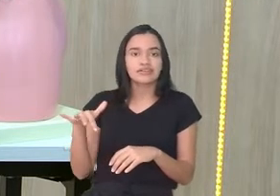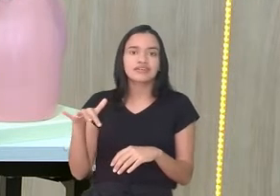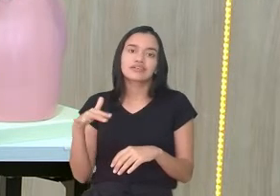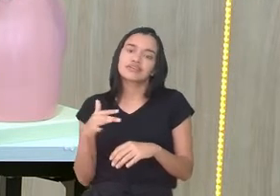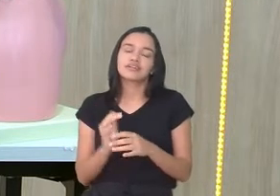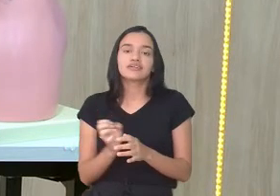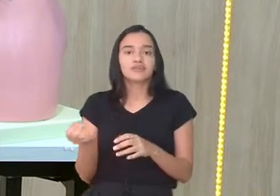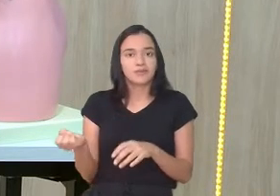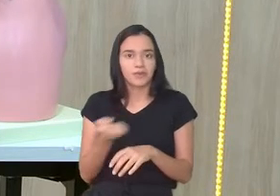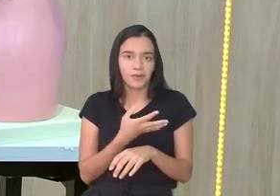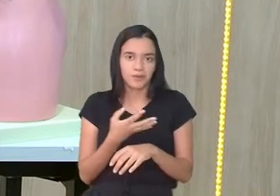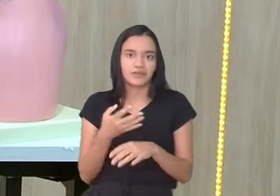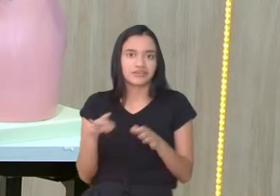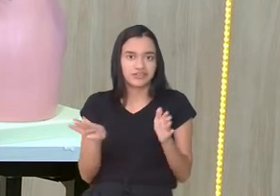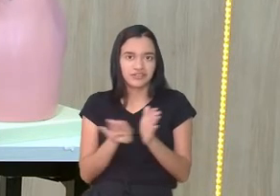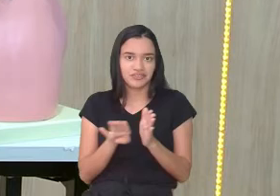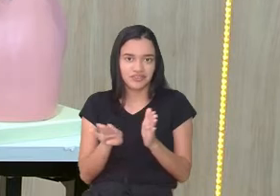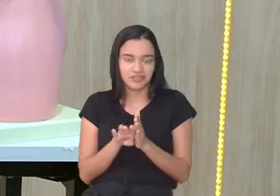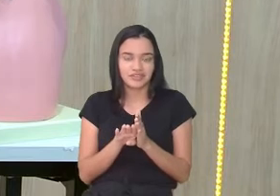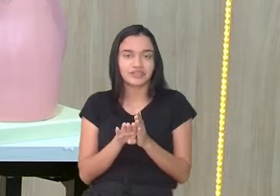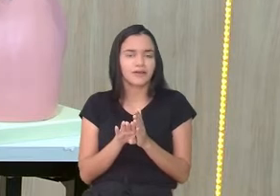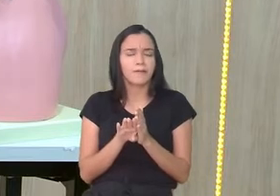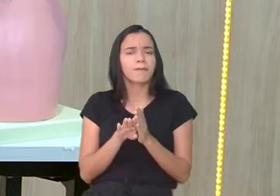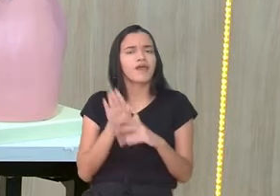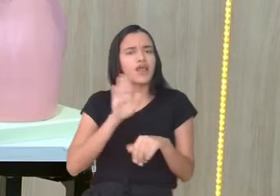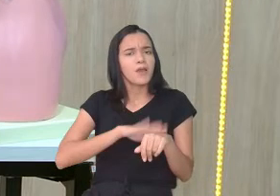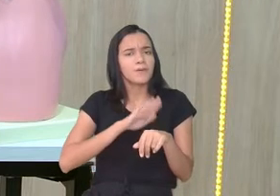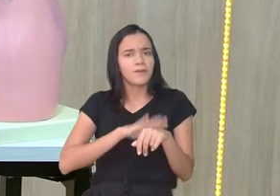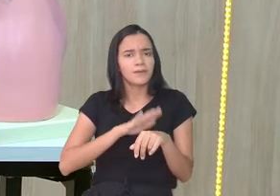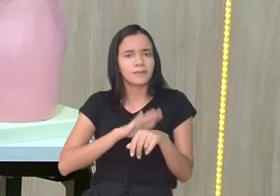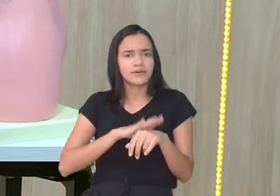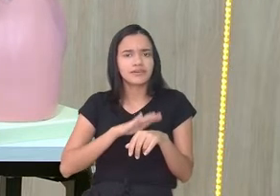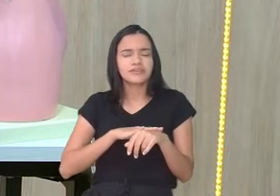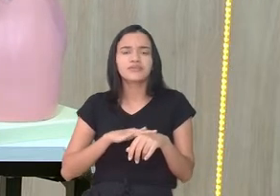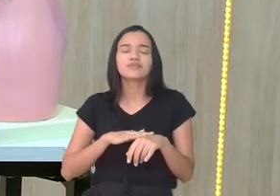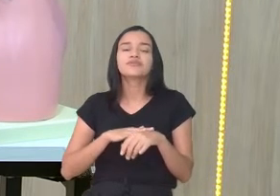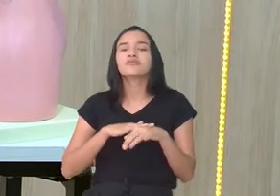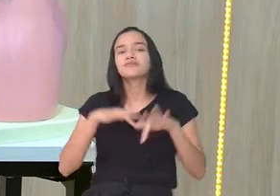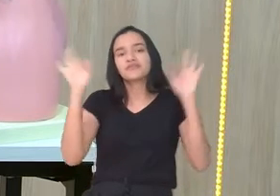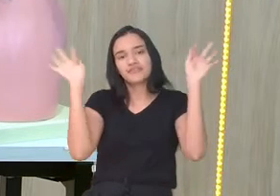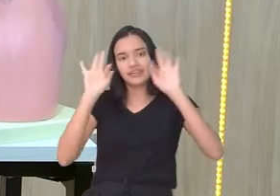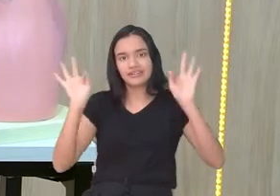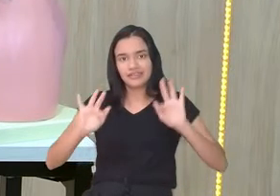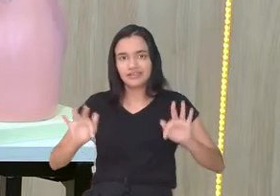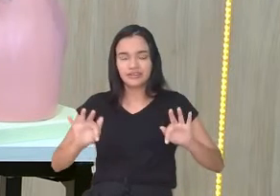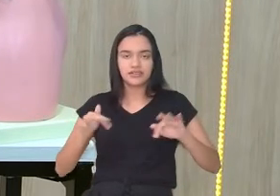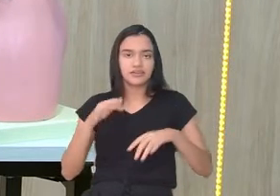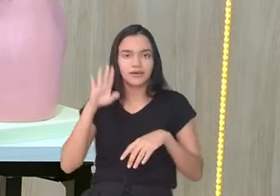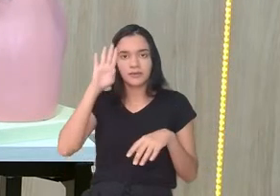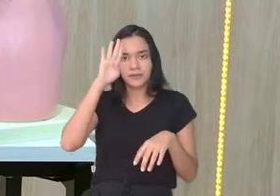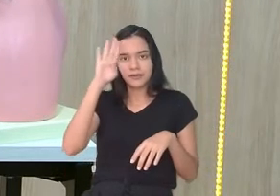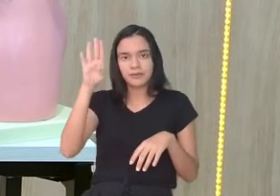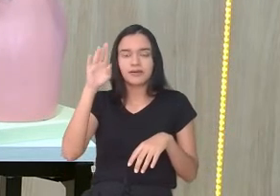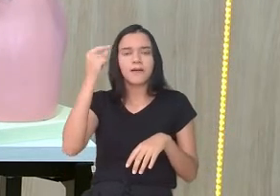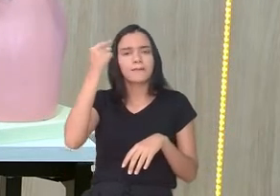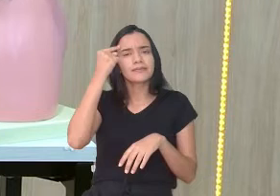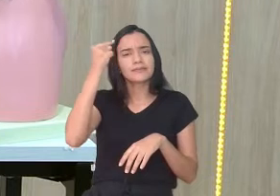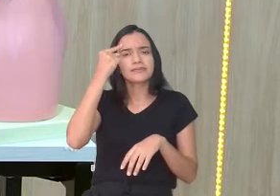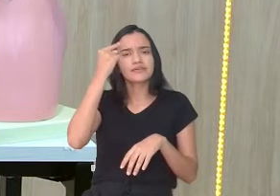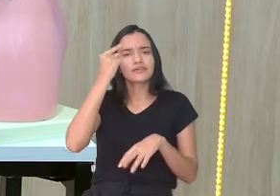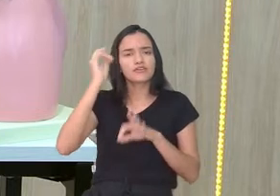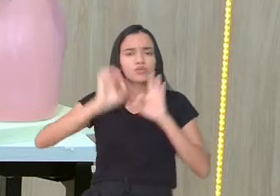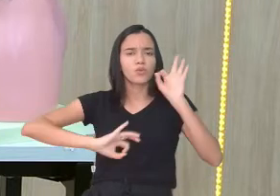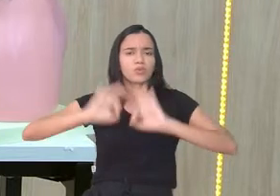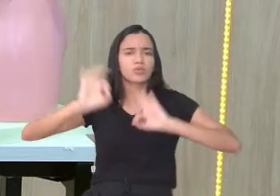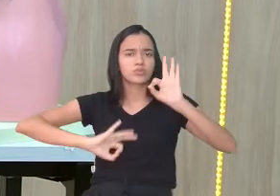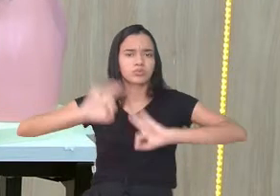uma nova criança que chega ali. É um momento de alegria numa casa, principalmente uma criança que é bem pensada, que foi tudo